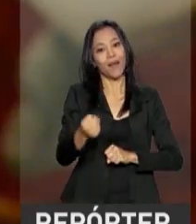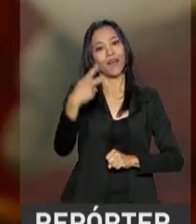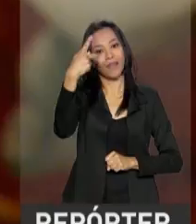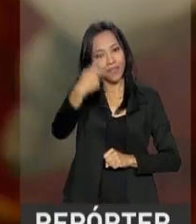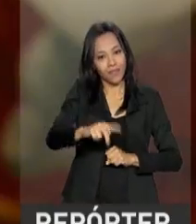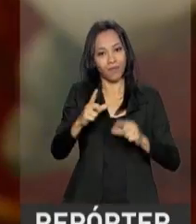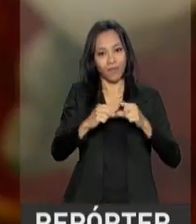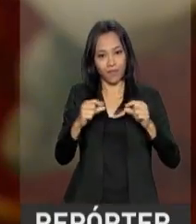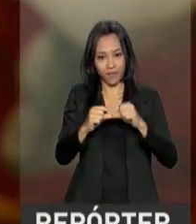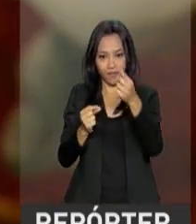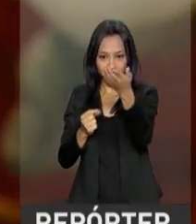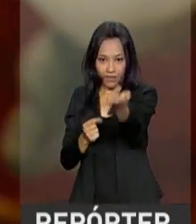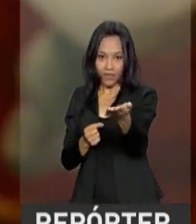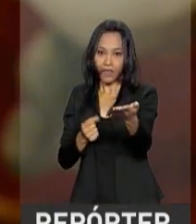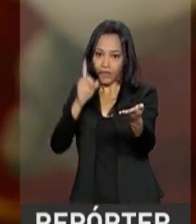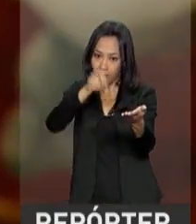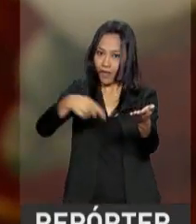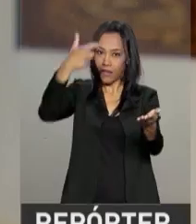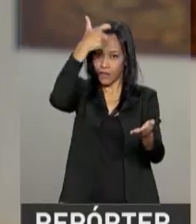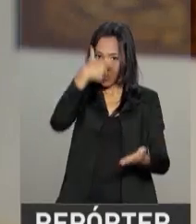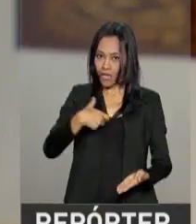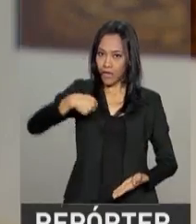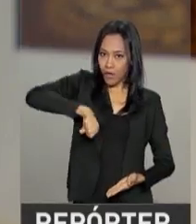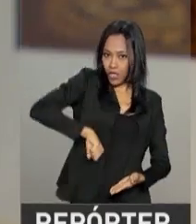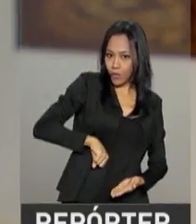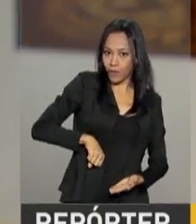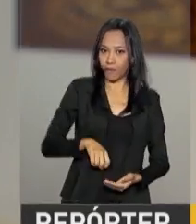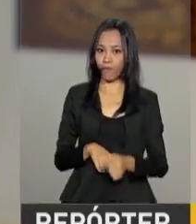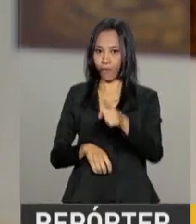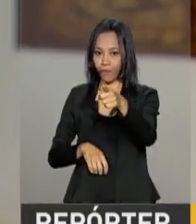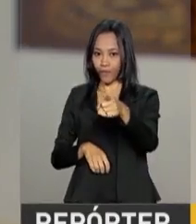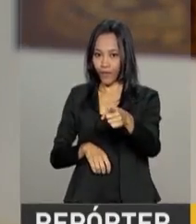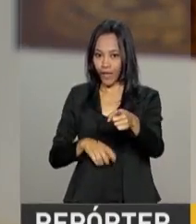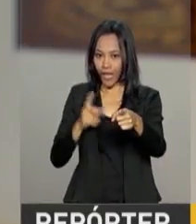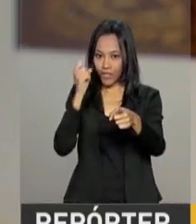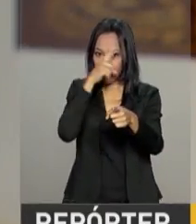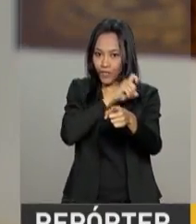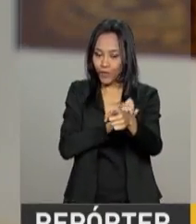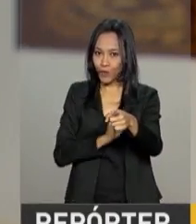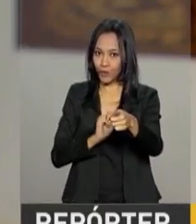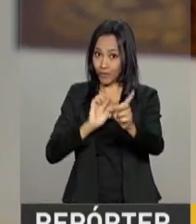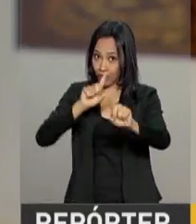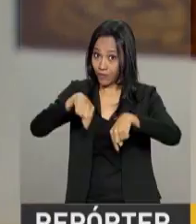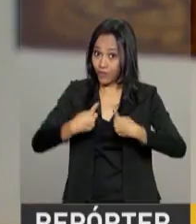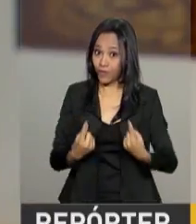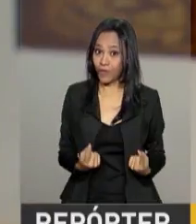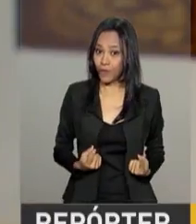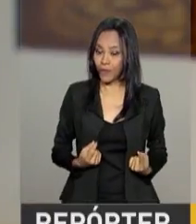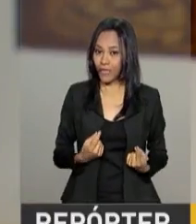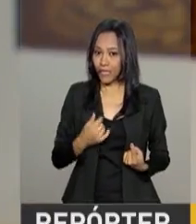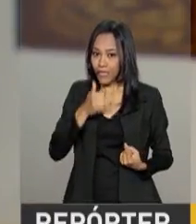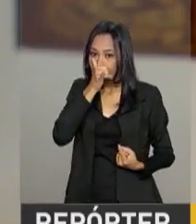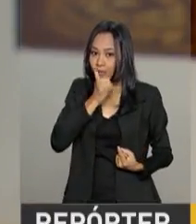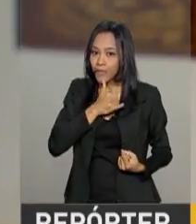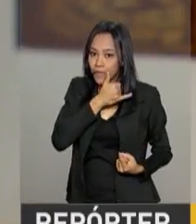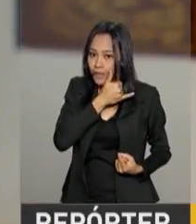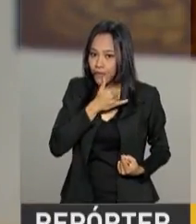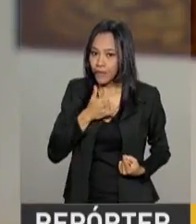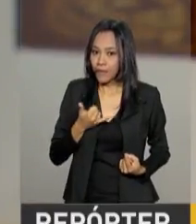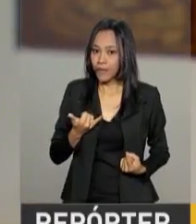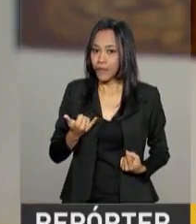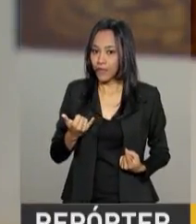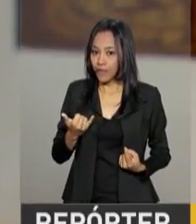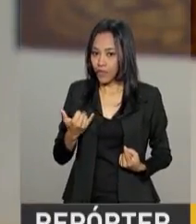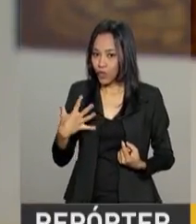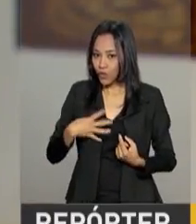Branco a se tornar embaixadora. É um desafio. É difícil, você tem de sacrificar a família, às vezes você tem